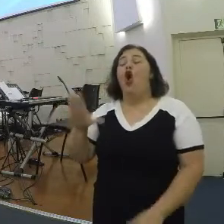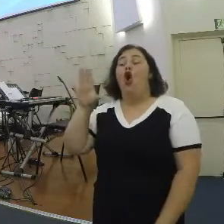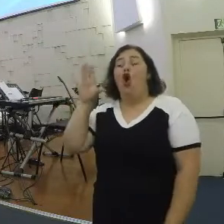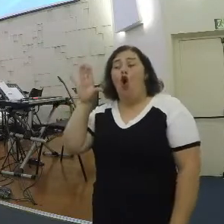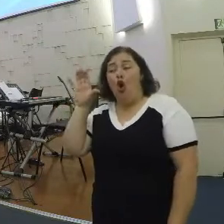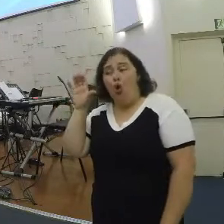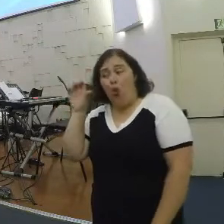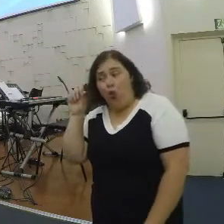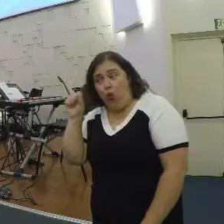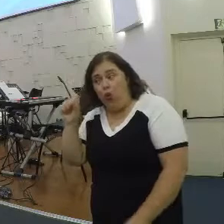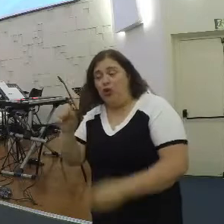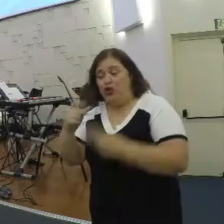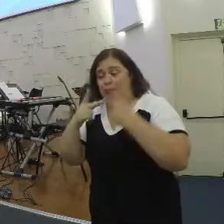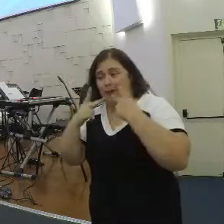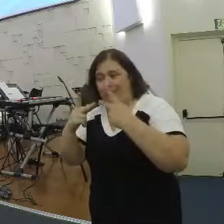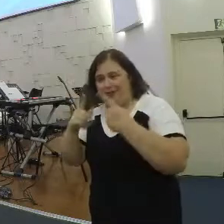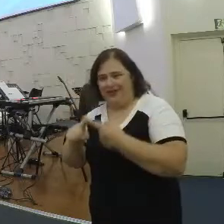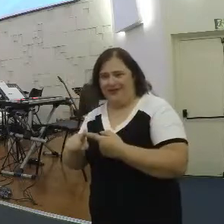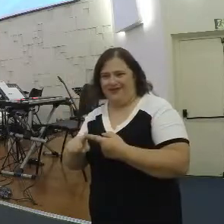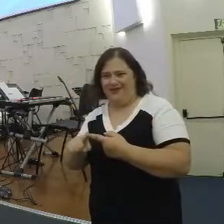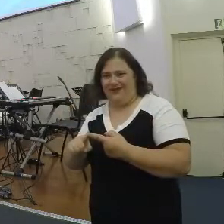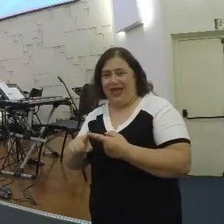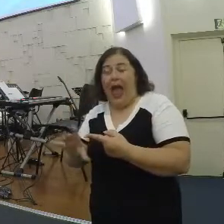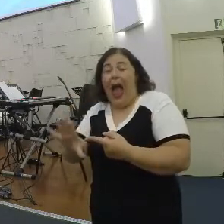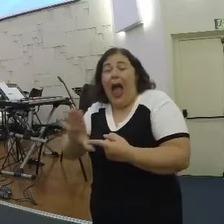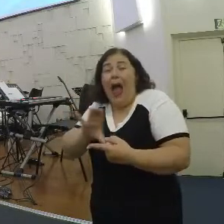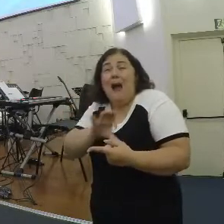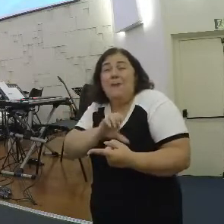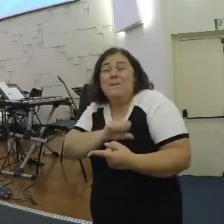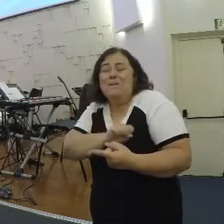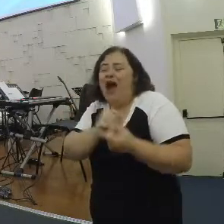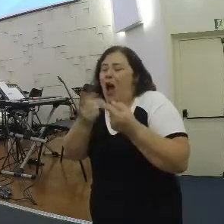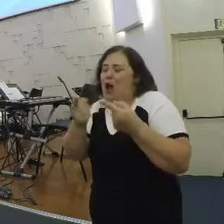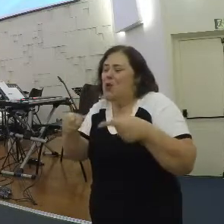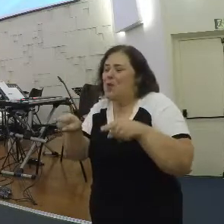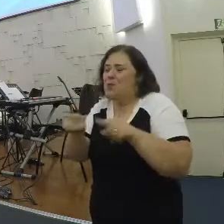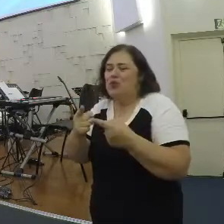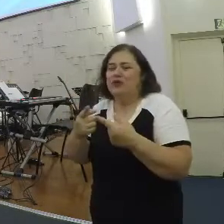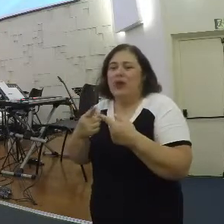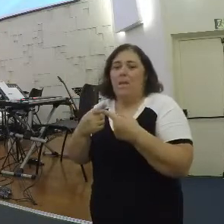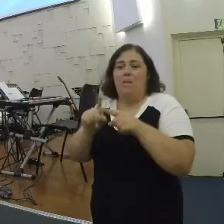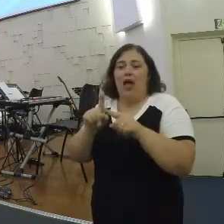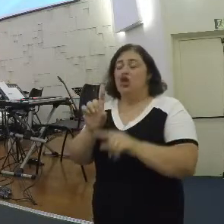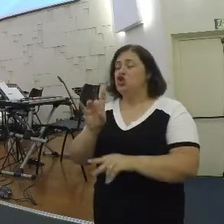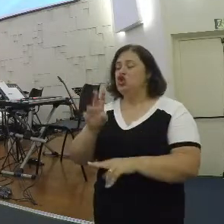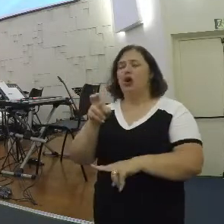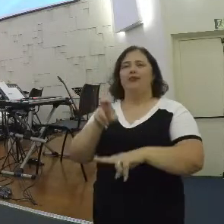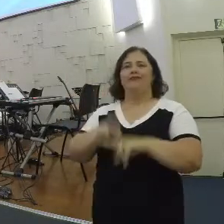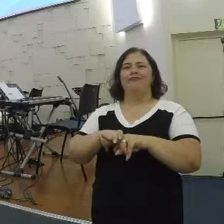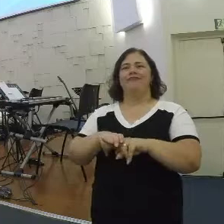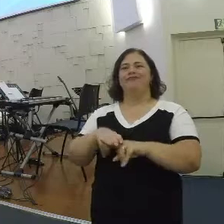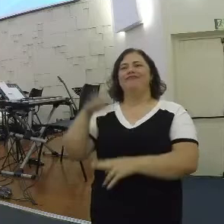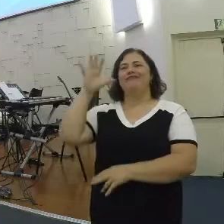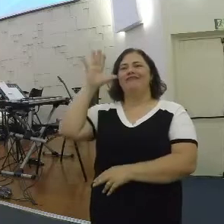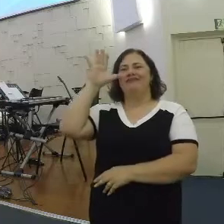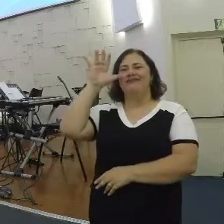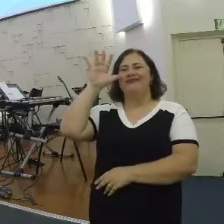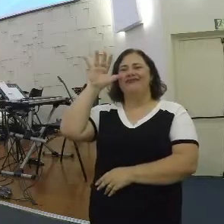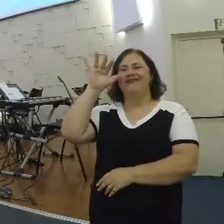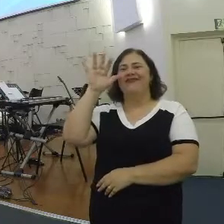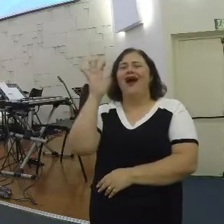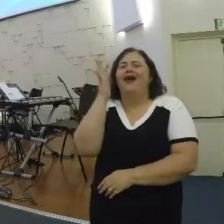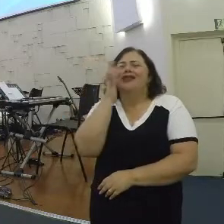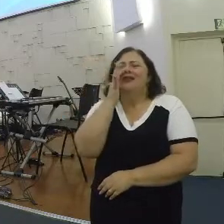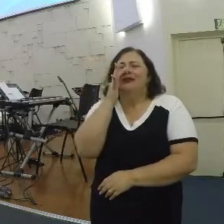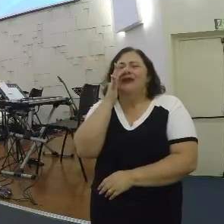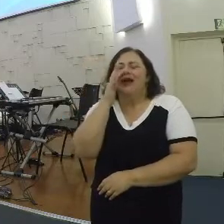um solo semelhante ao da parábola, aquele solo em que caiu